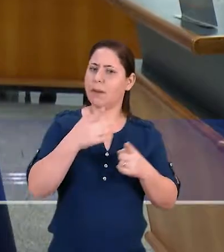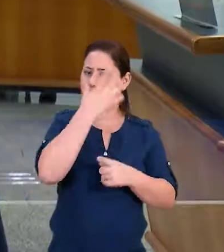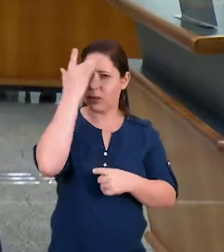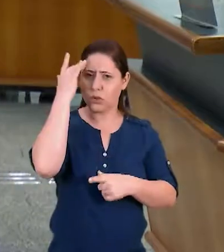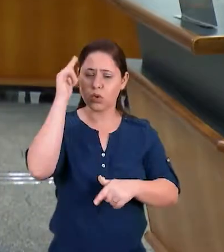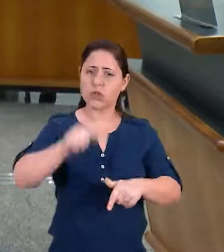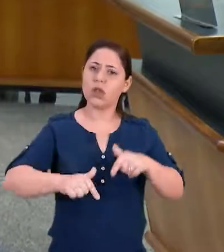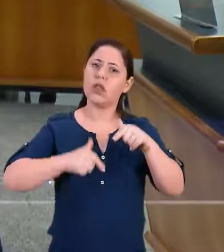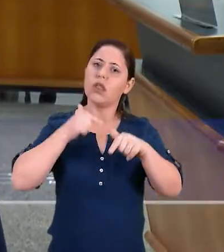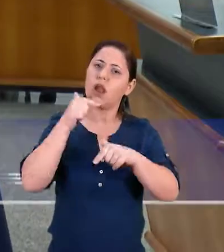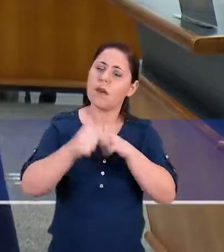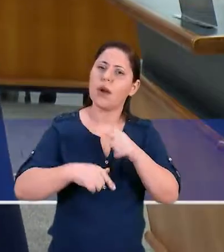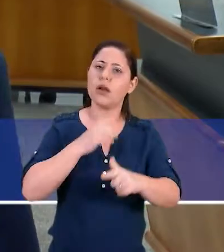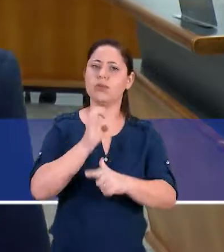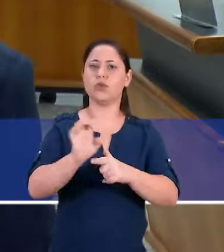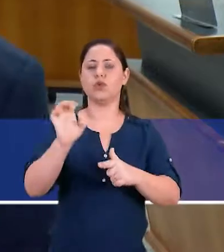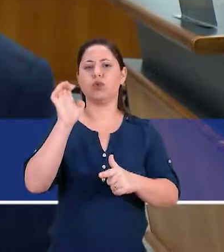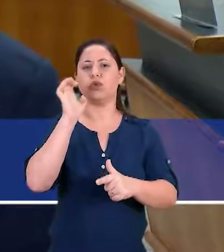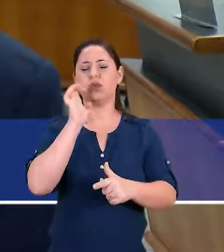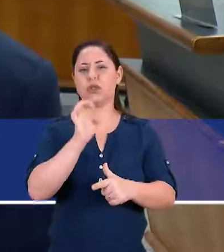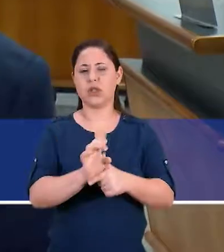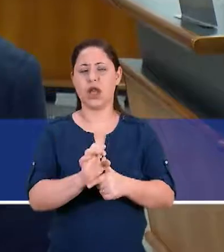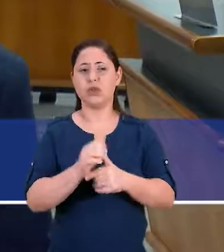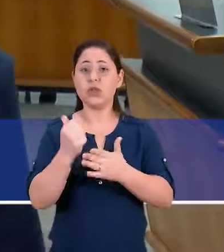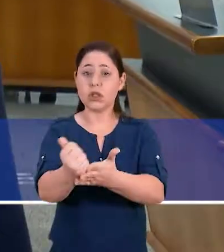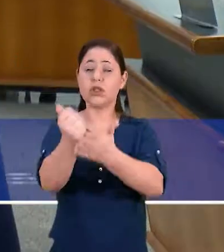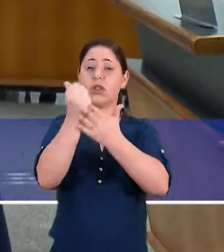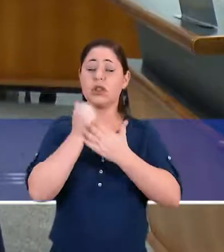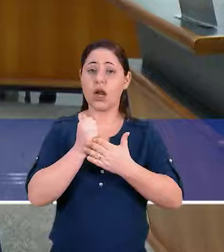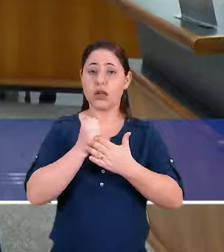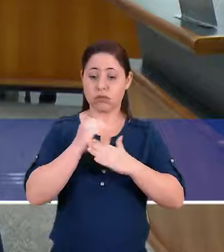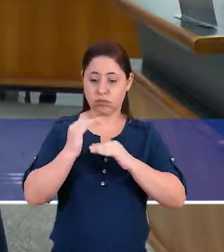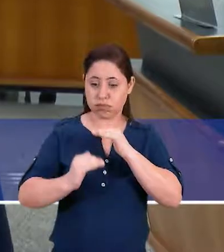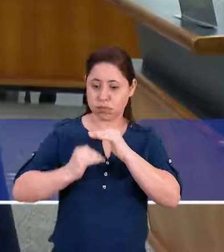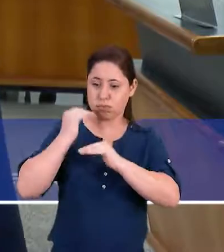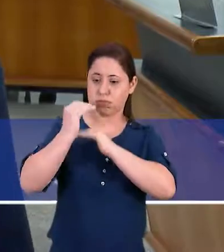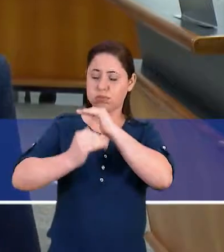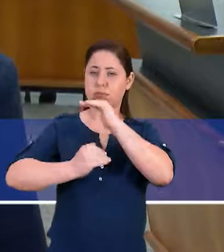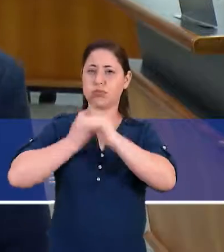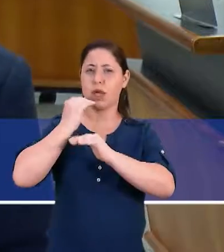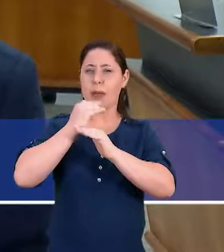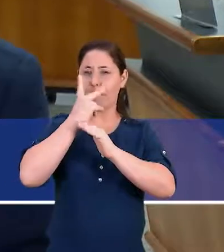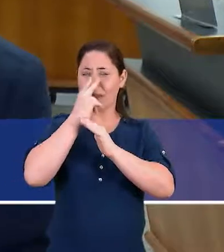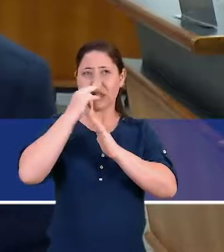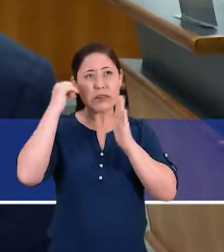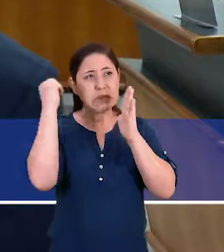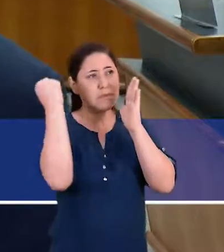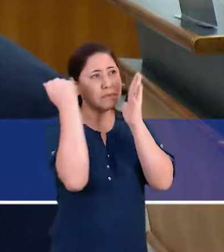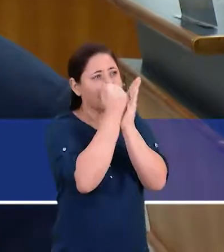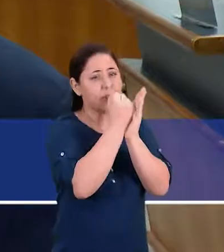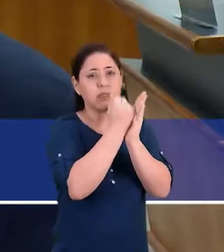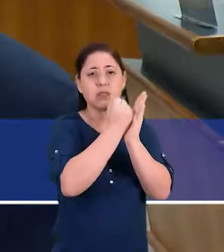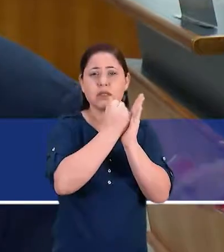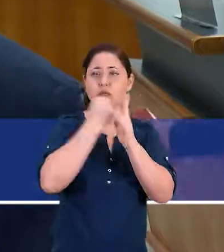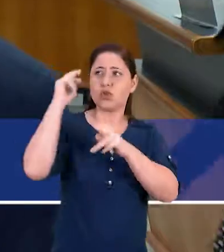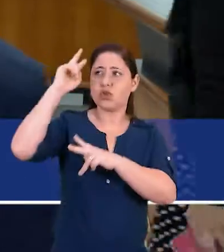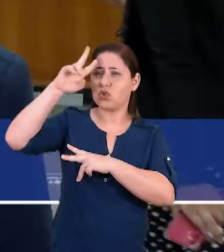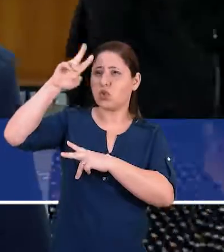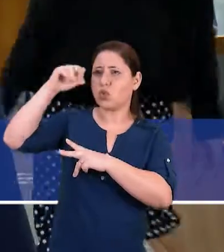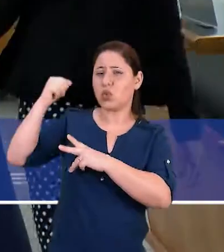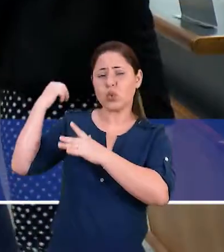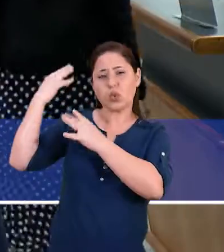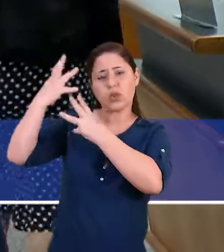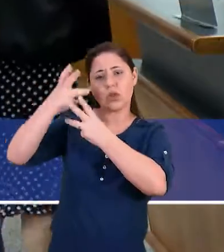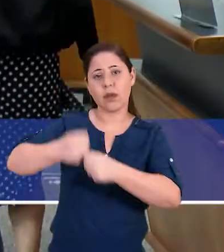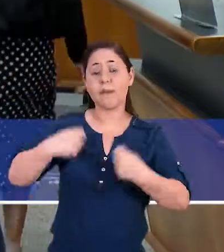as pessoas que trabalham pelo Estado, que trazem progresso, que deixam uma semente que germina e dá